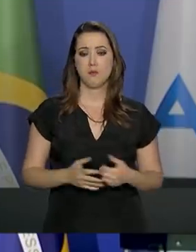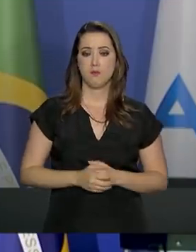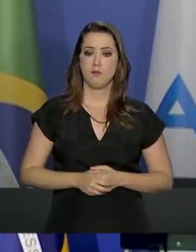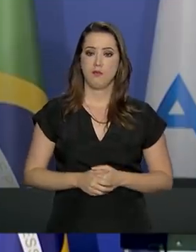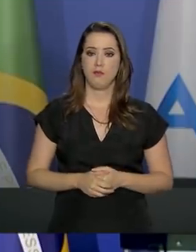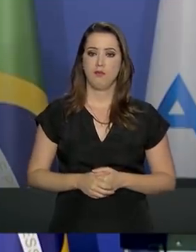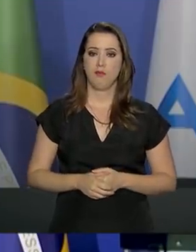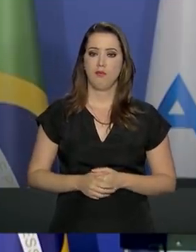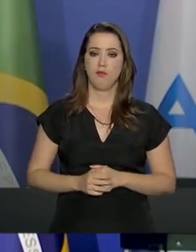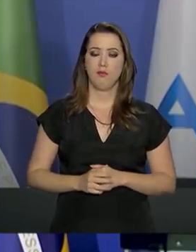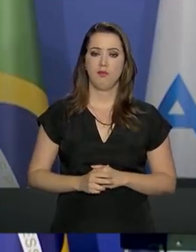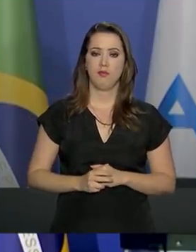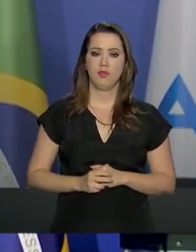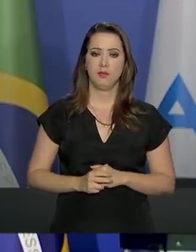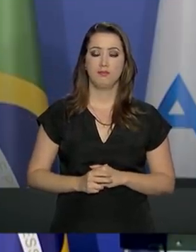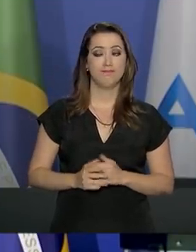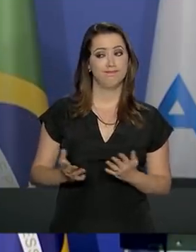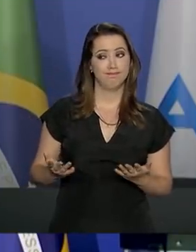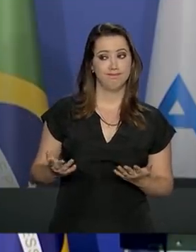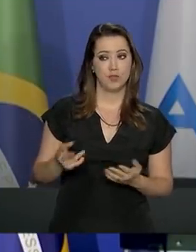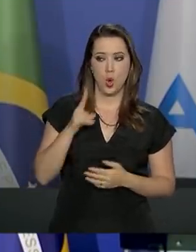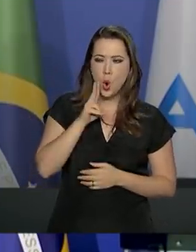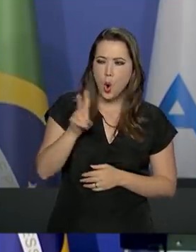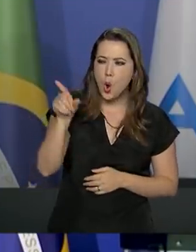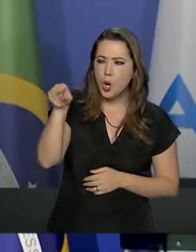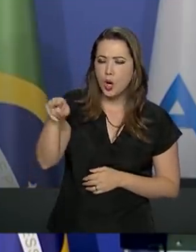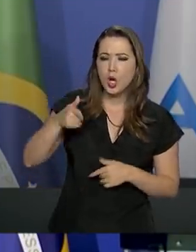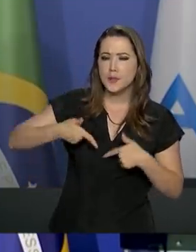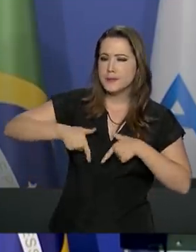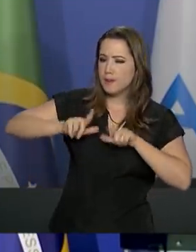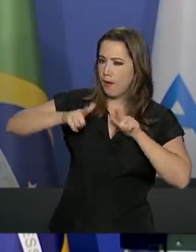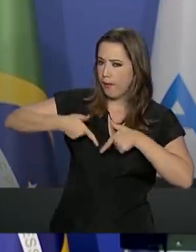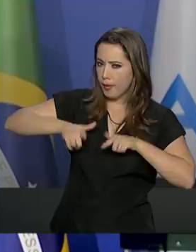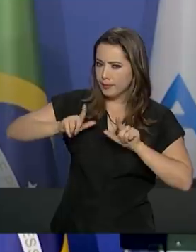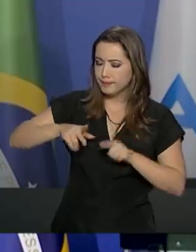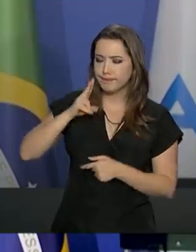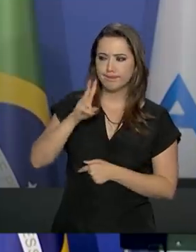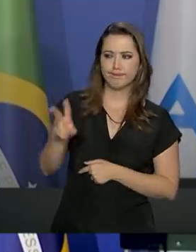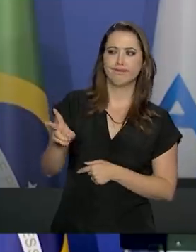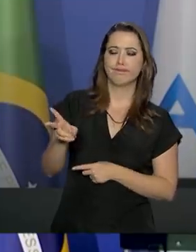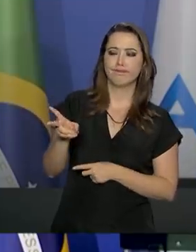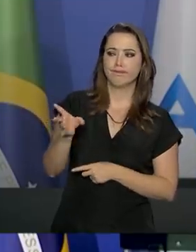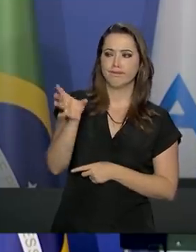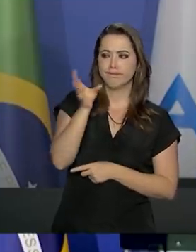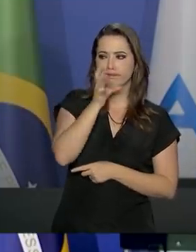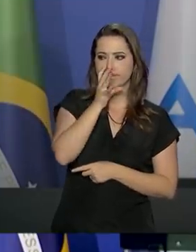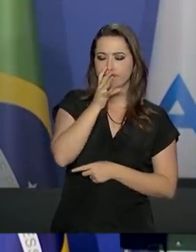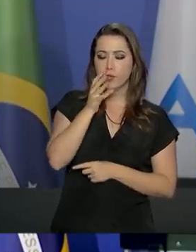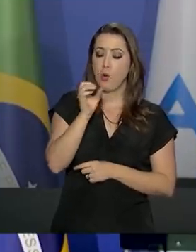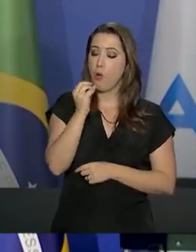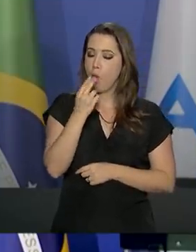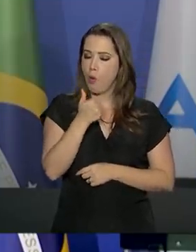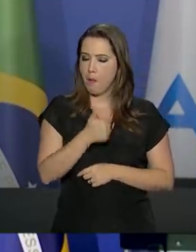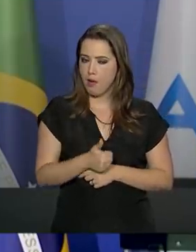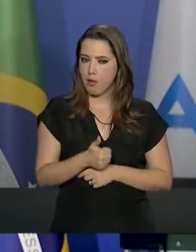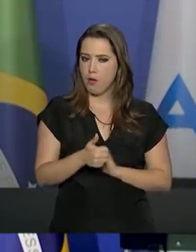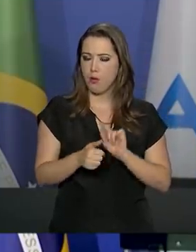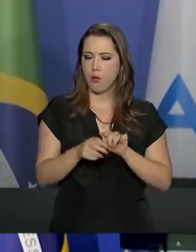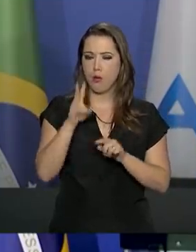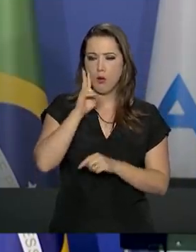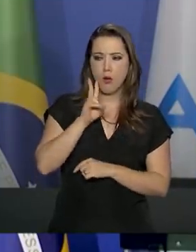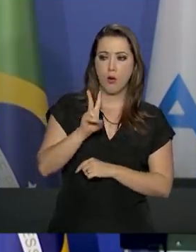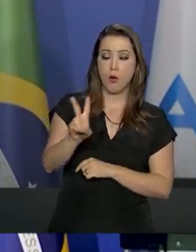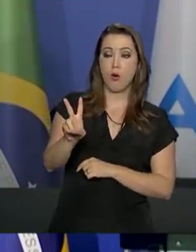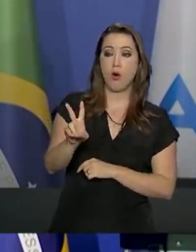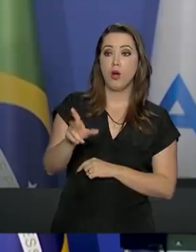I decided to be a candidate for president. Olha o que Israel tem. I said, look at Israel has. Ou melhor. Let me rephrase. Olha o que